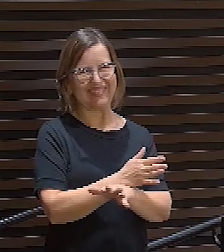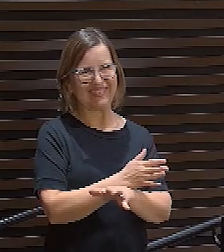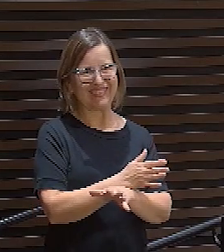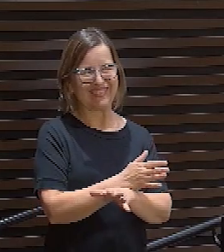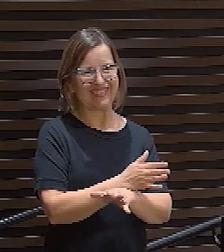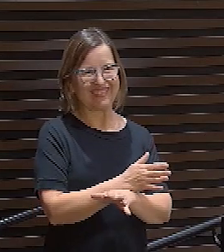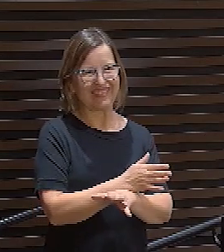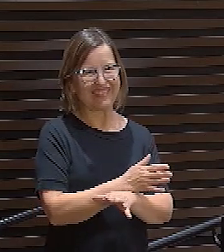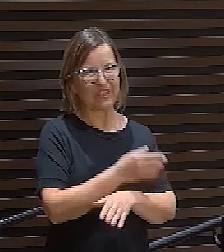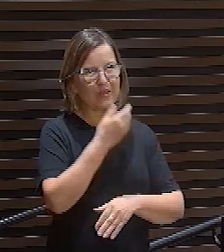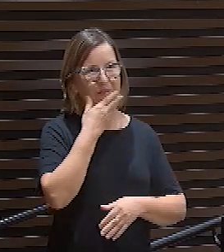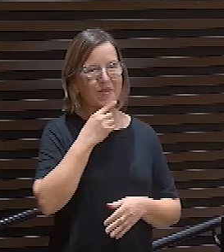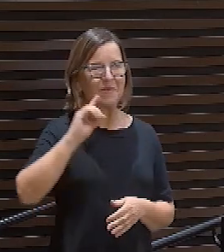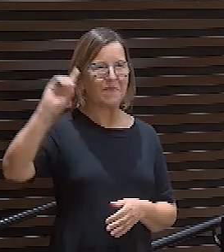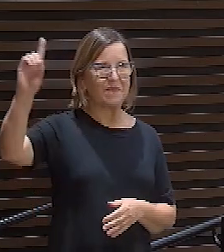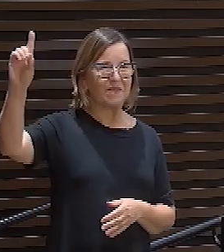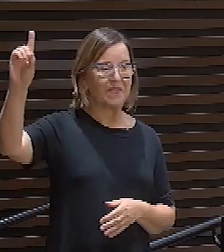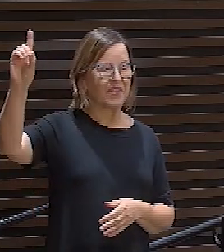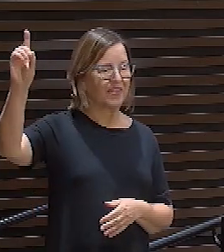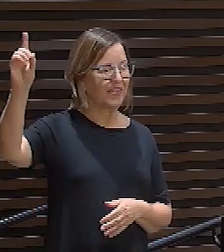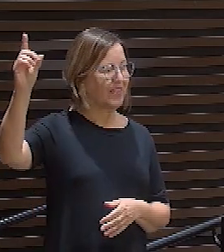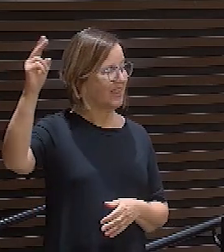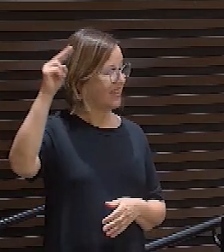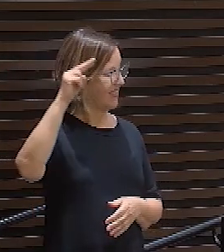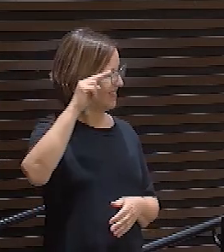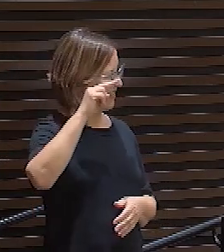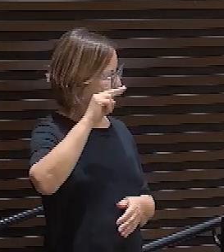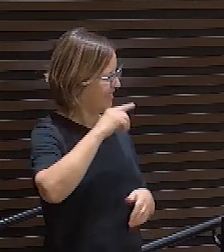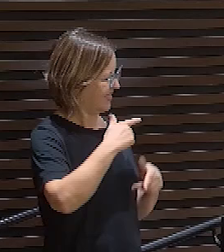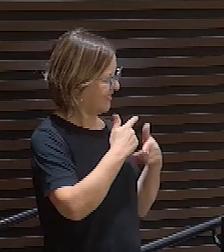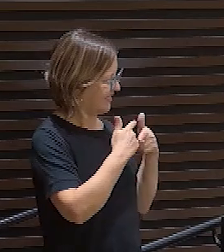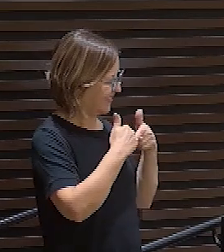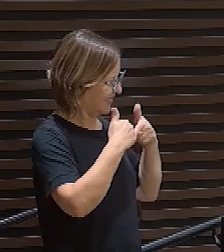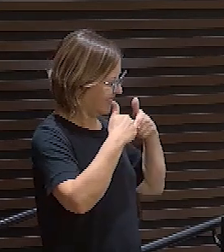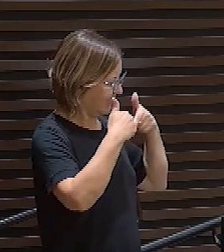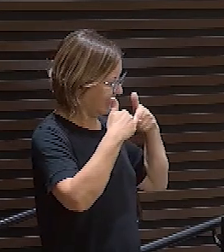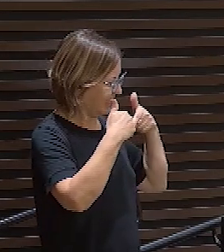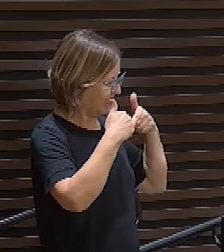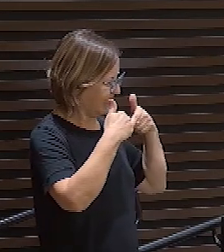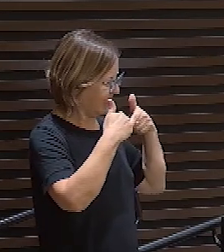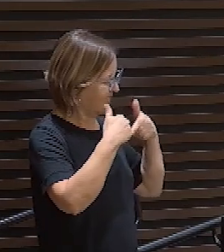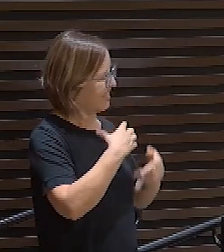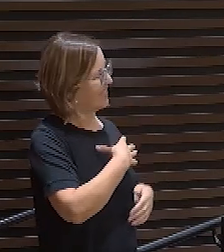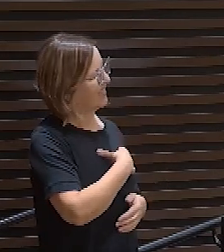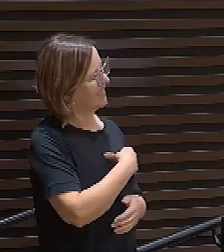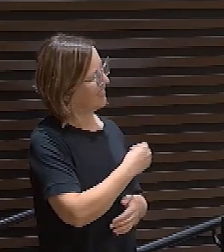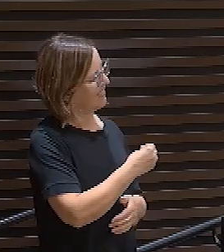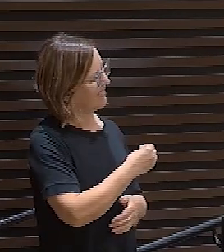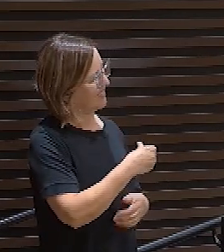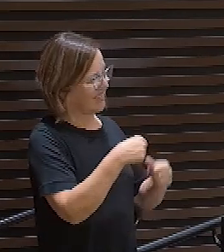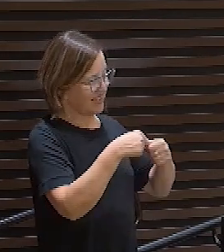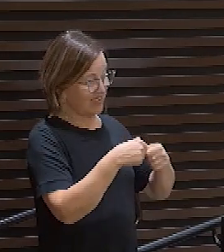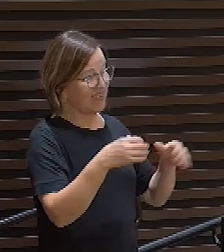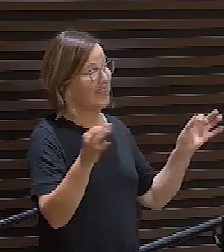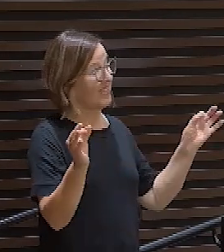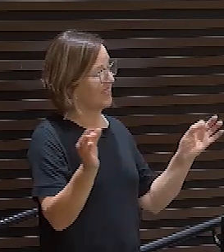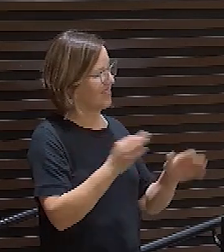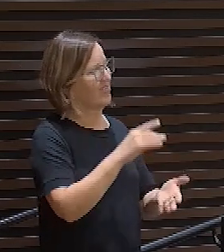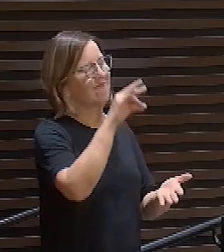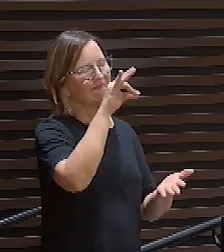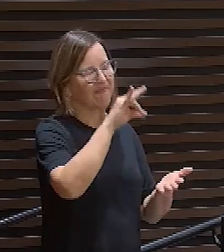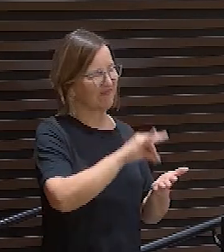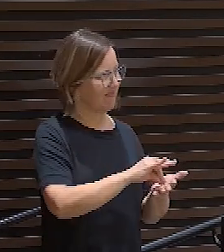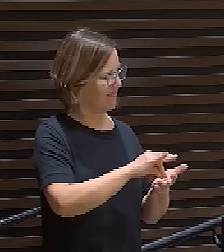E o pai olha para ele com um sorriso. Ah, filho, está consumado de